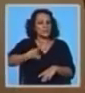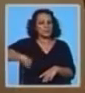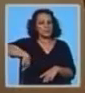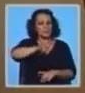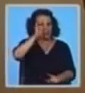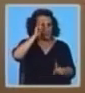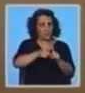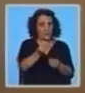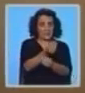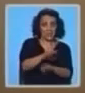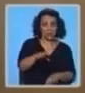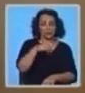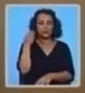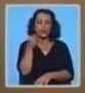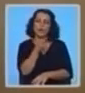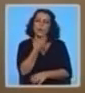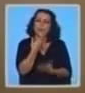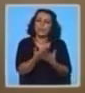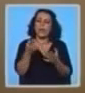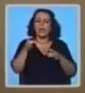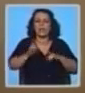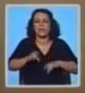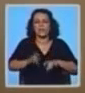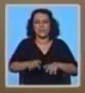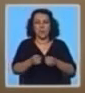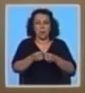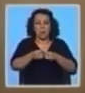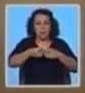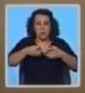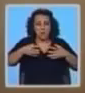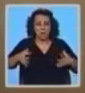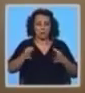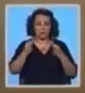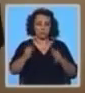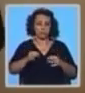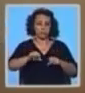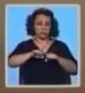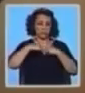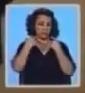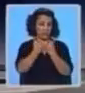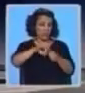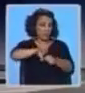crianças e jovens, para evitar o aumento daquele que é considerado um autêntico flagelo social.